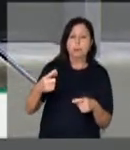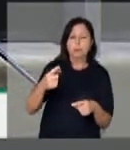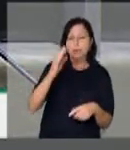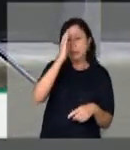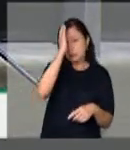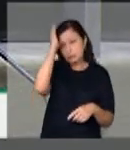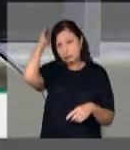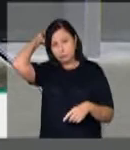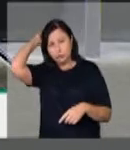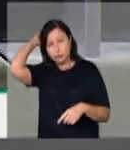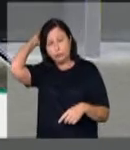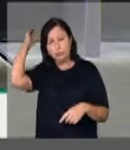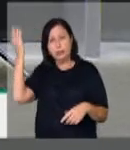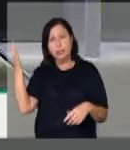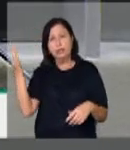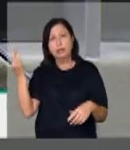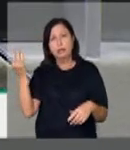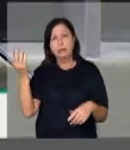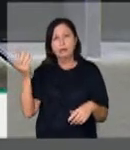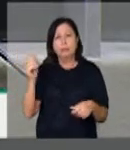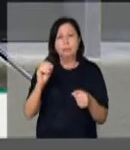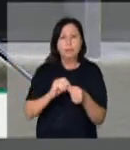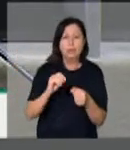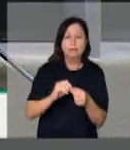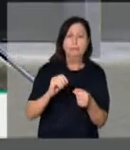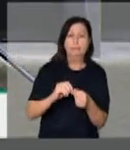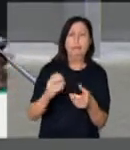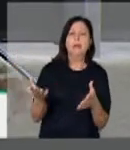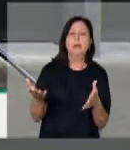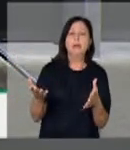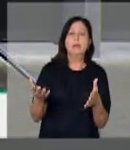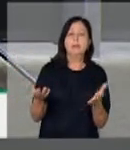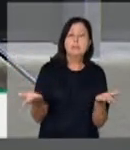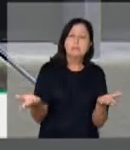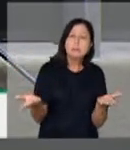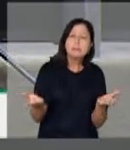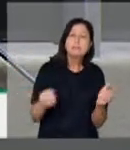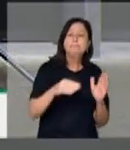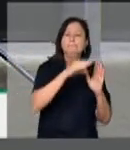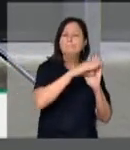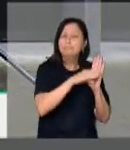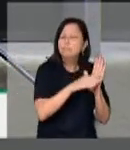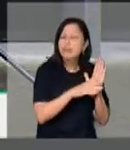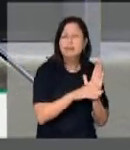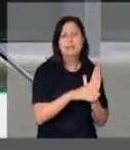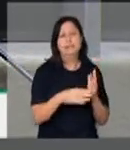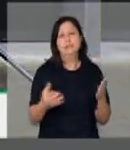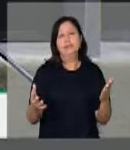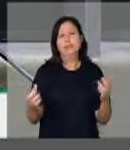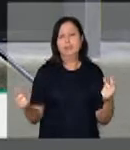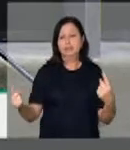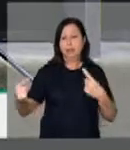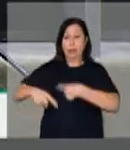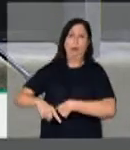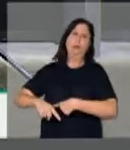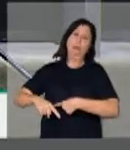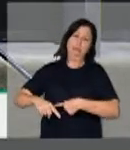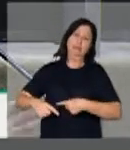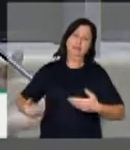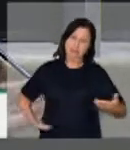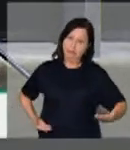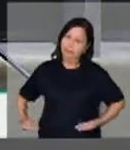foi a implementação de medidas nocivas àqueles que vivem do trabalho, à classe